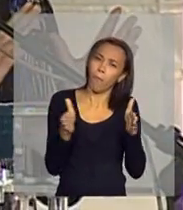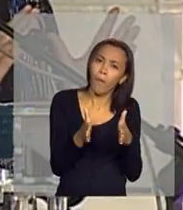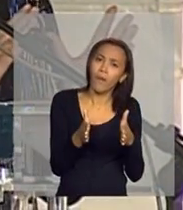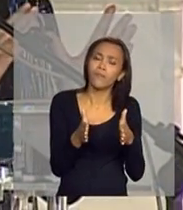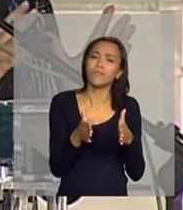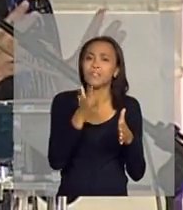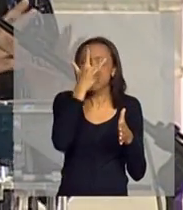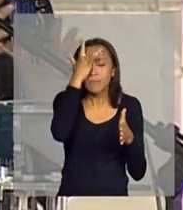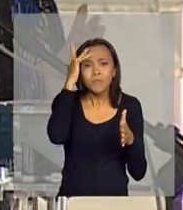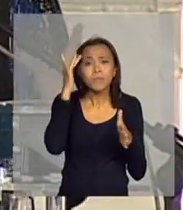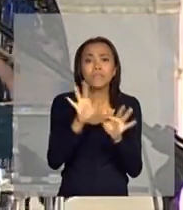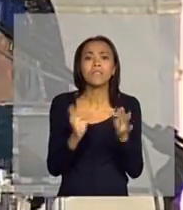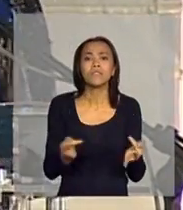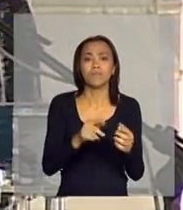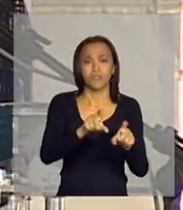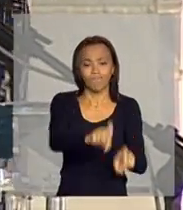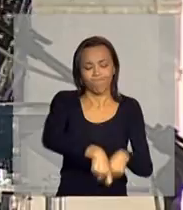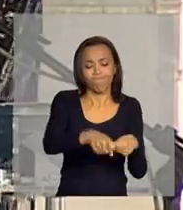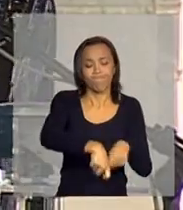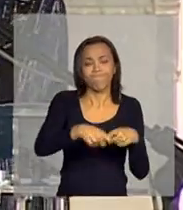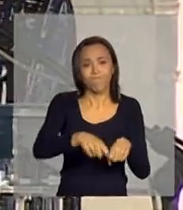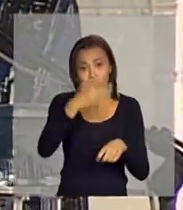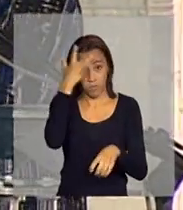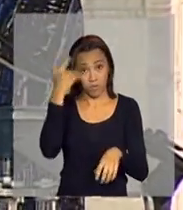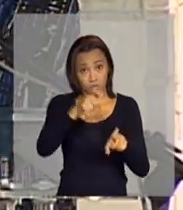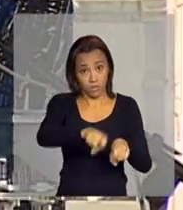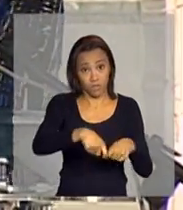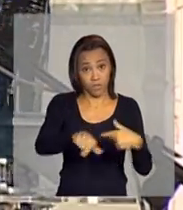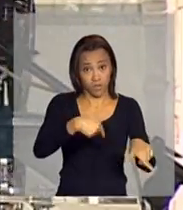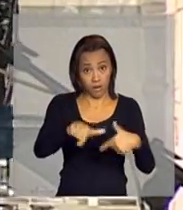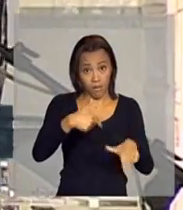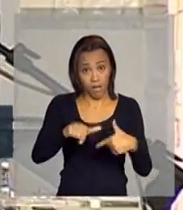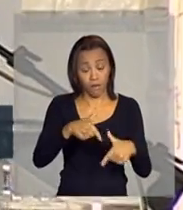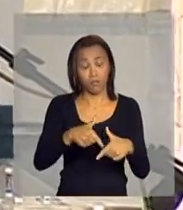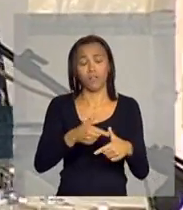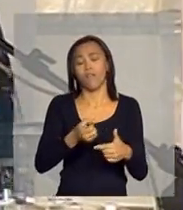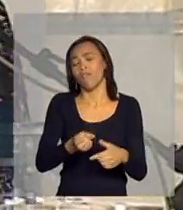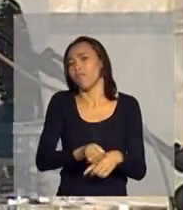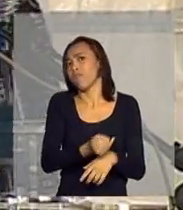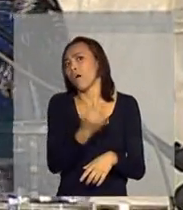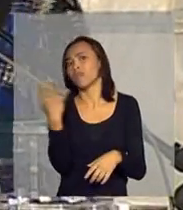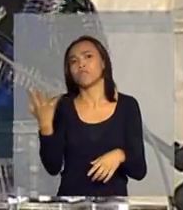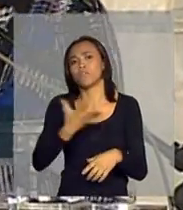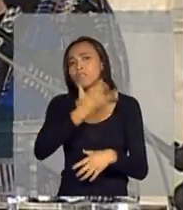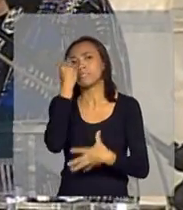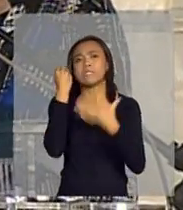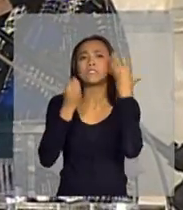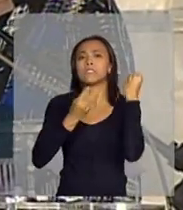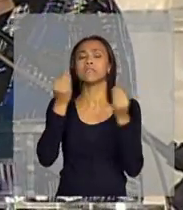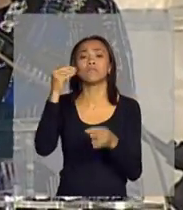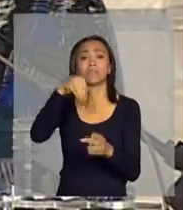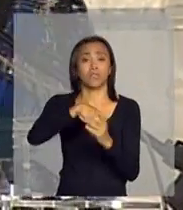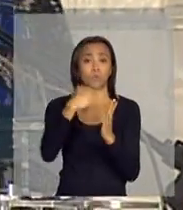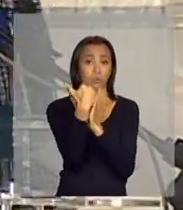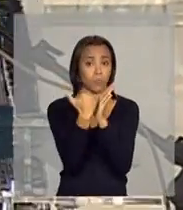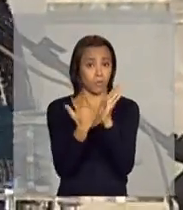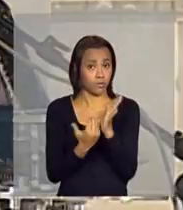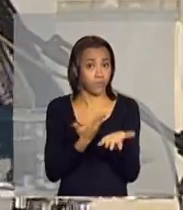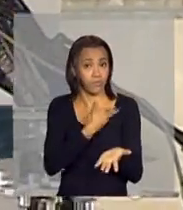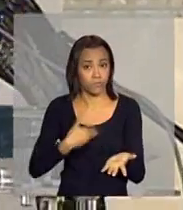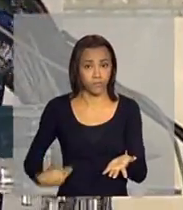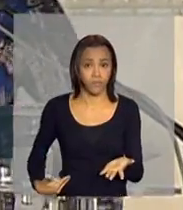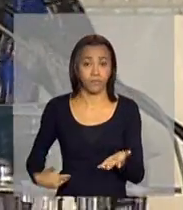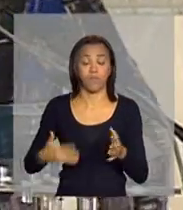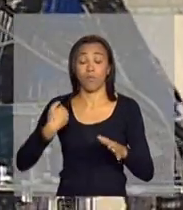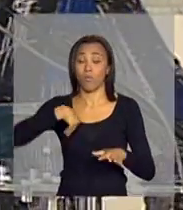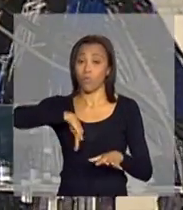O grande e o médio produtor. O médio produtor, inclusive, foi muitas vezes esquecido nos programas.